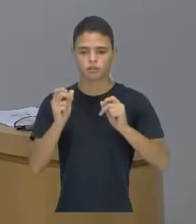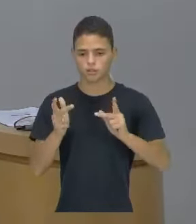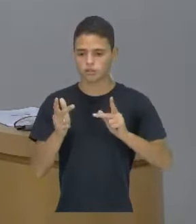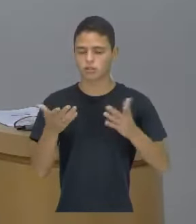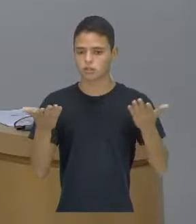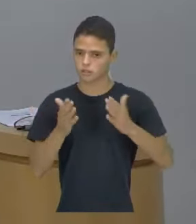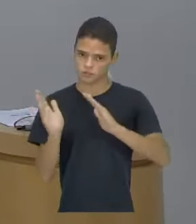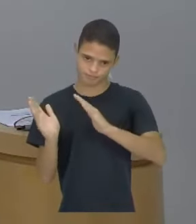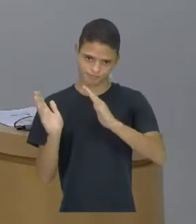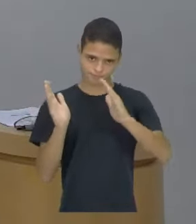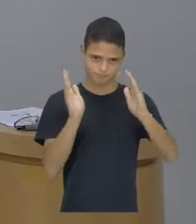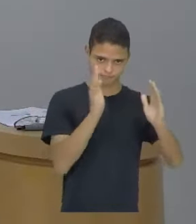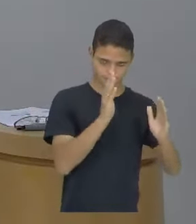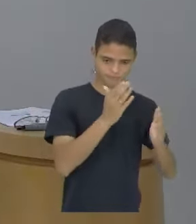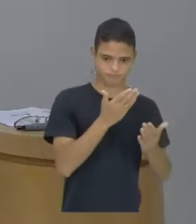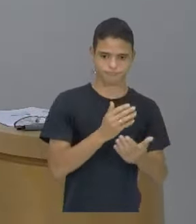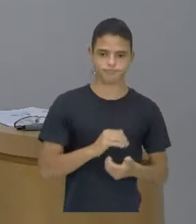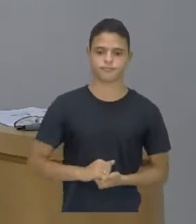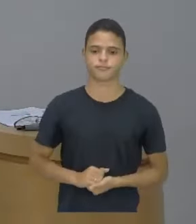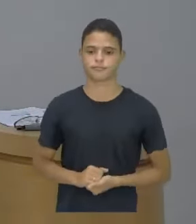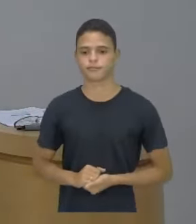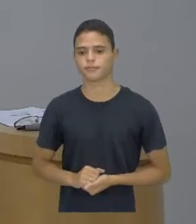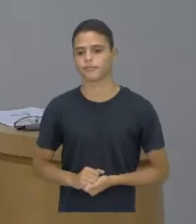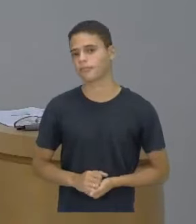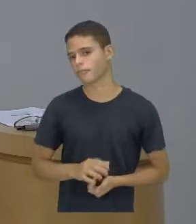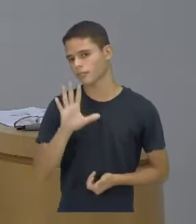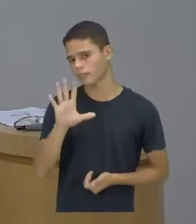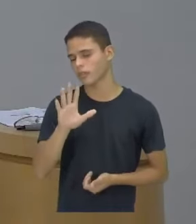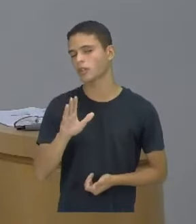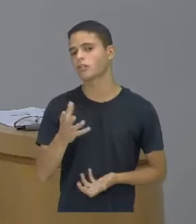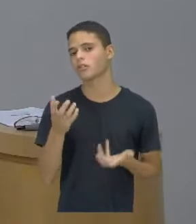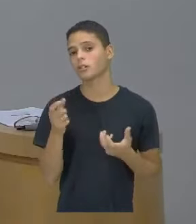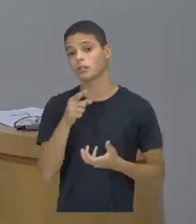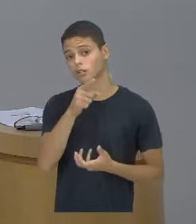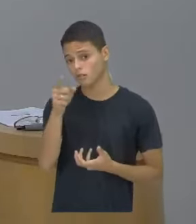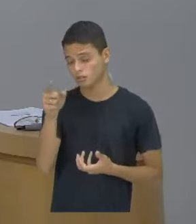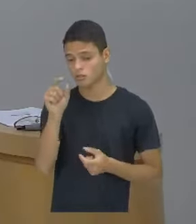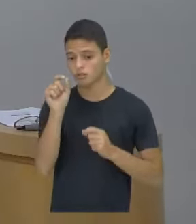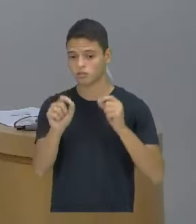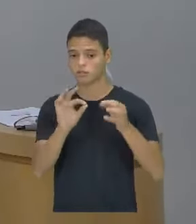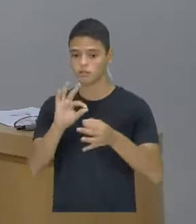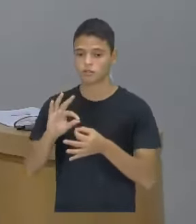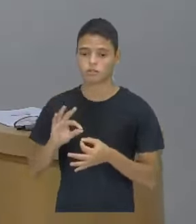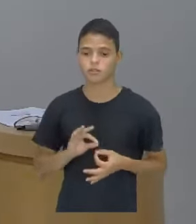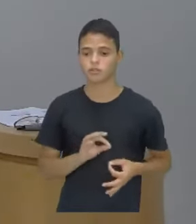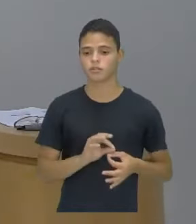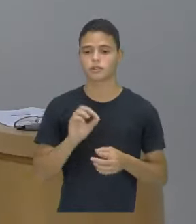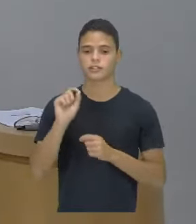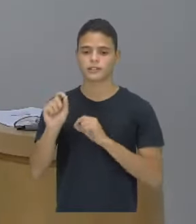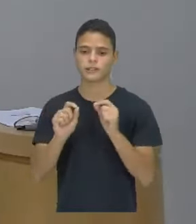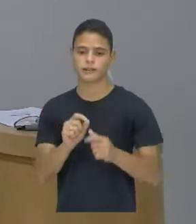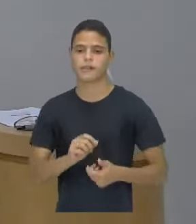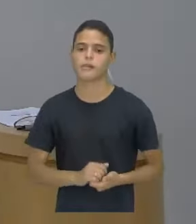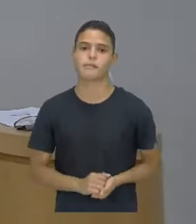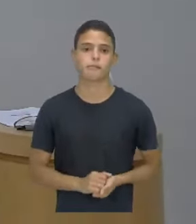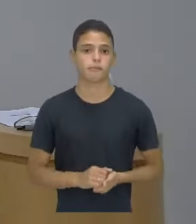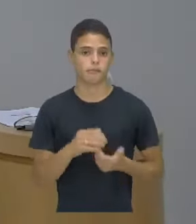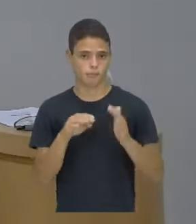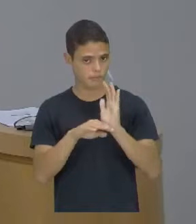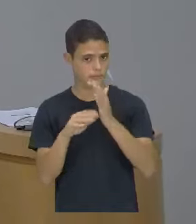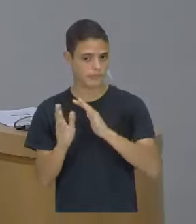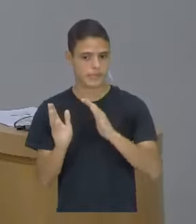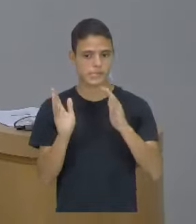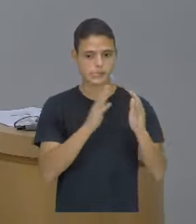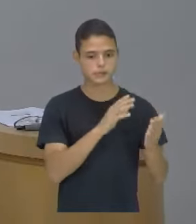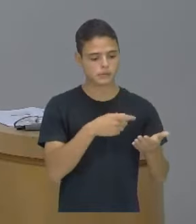que a gente vai ver agora nesse videozinho. Mas o que eu quero que vocês façam é focus on the types of natural disasters. Né? Vocês vão assistir ao